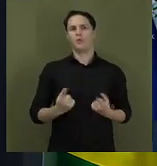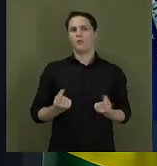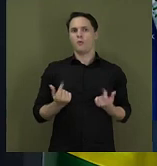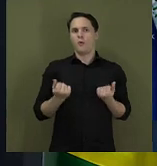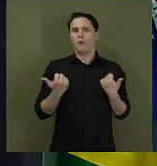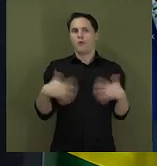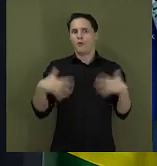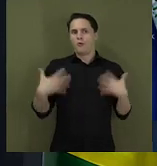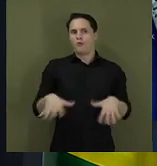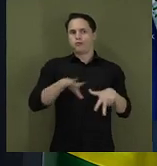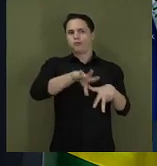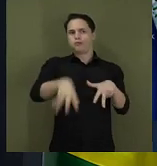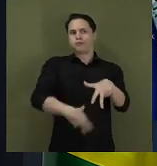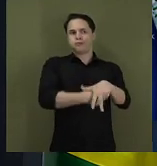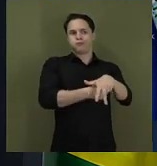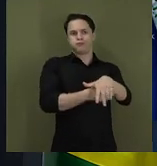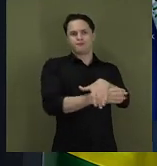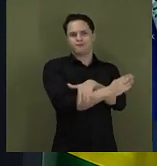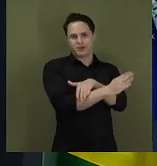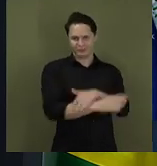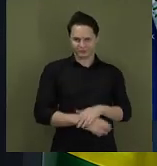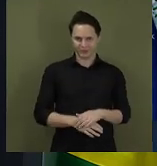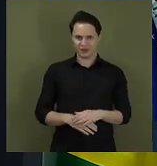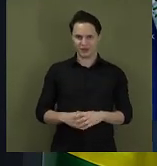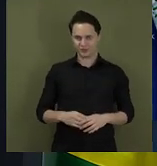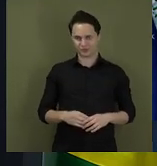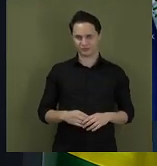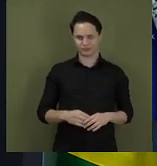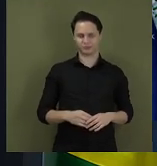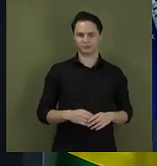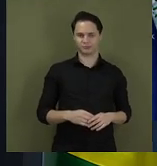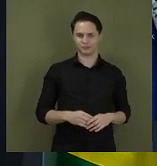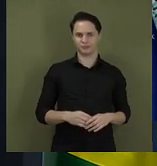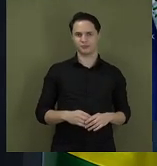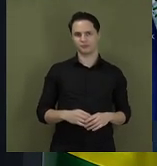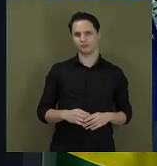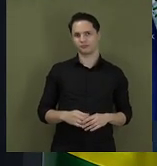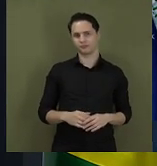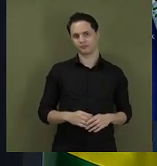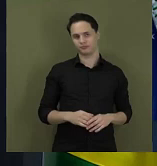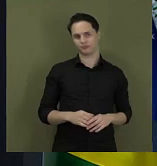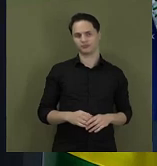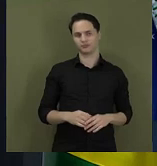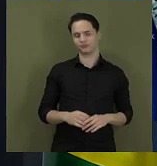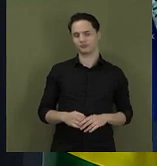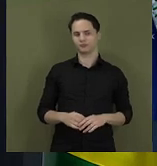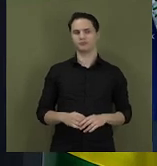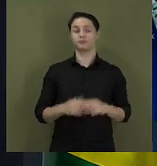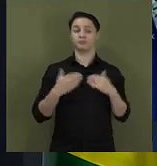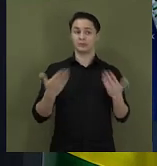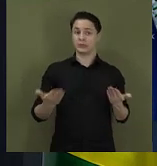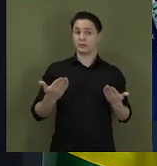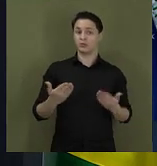ilícita tinham sido ali movimentados aqui no Brasil. Em